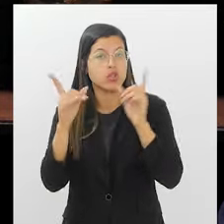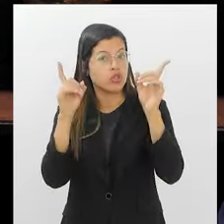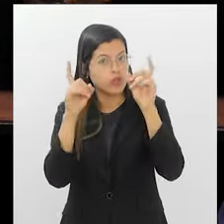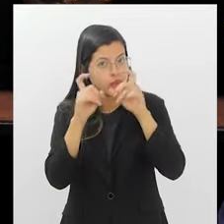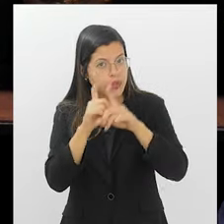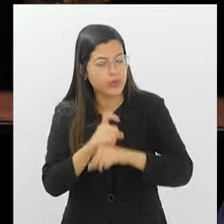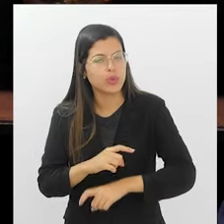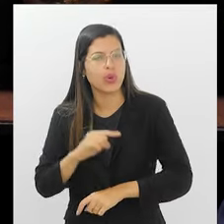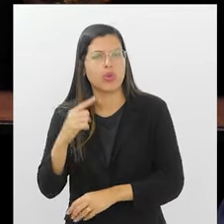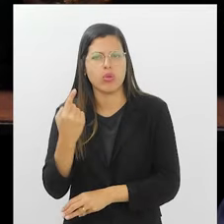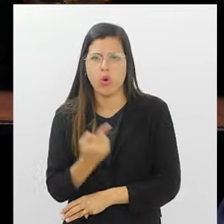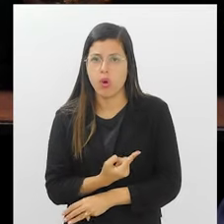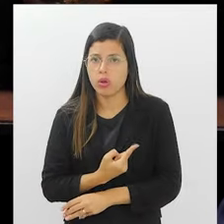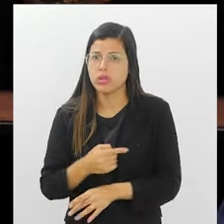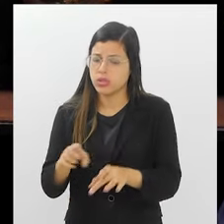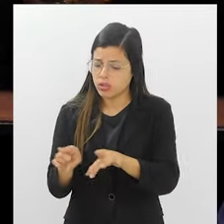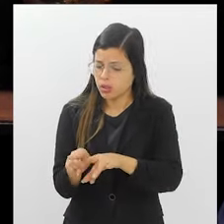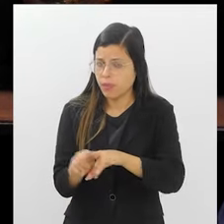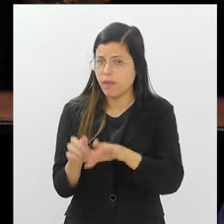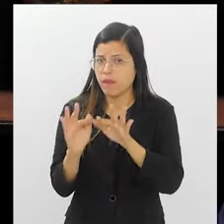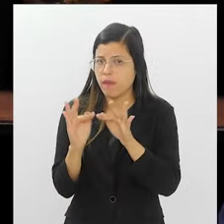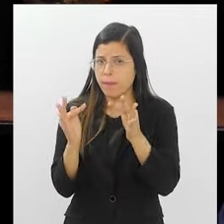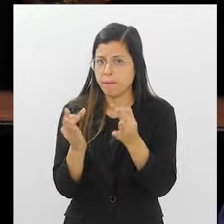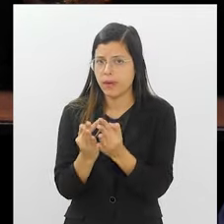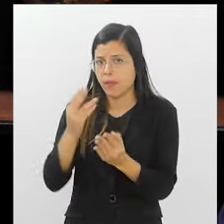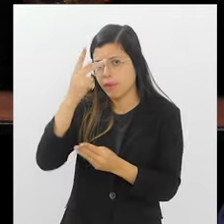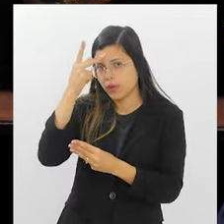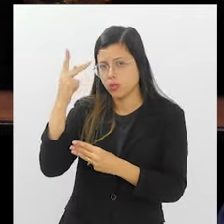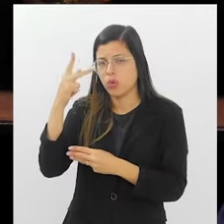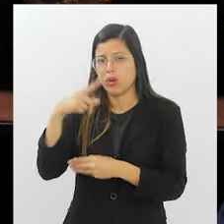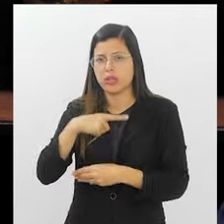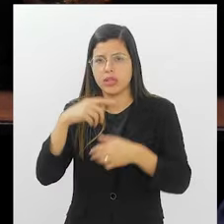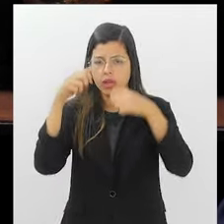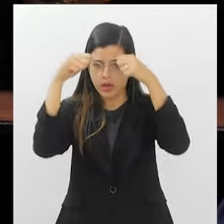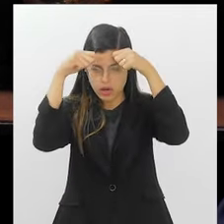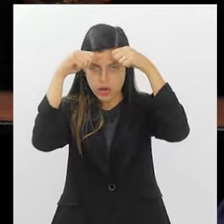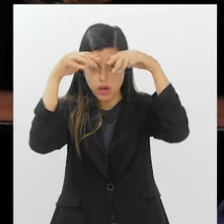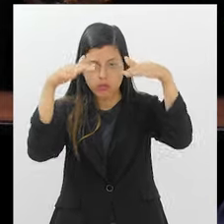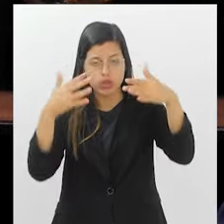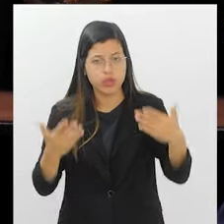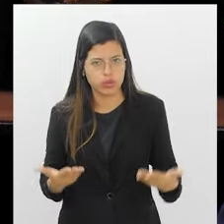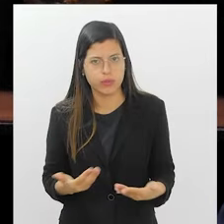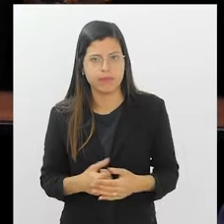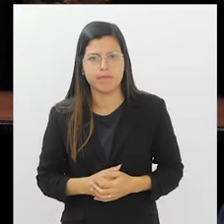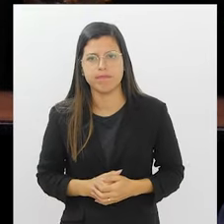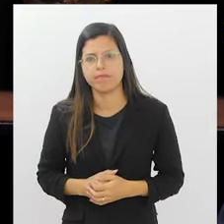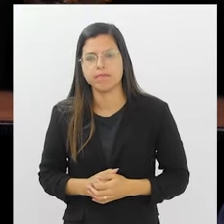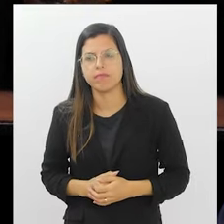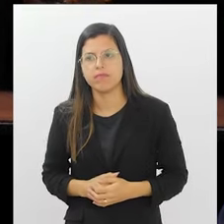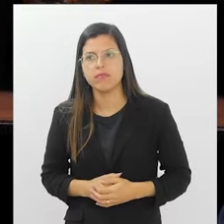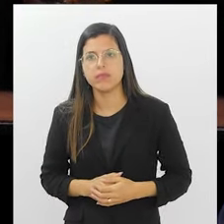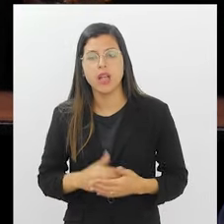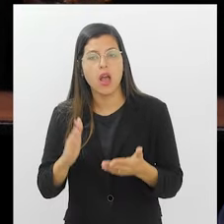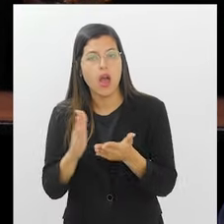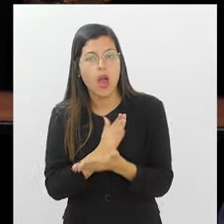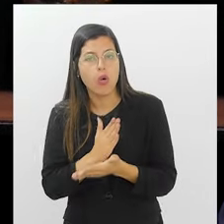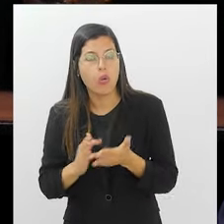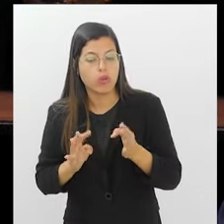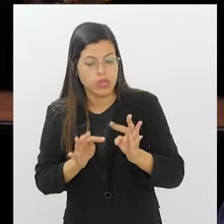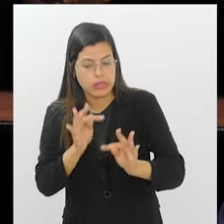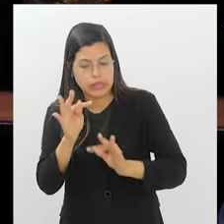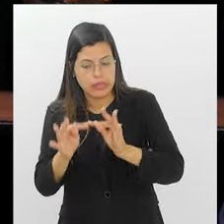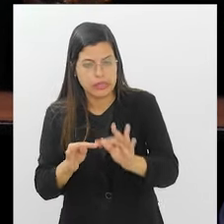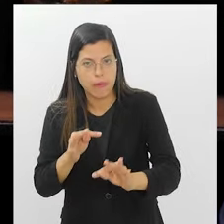nós e não foi diferente para as famílias e para as pessoas com autismo. Além de